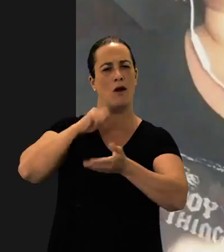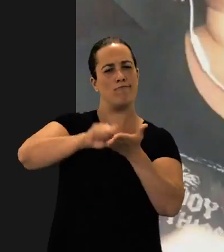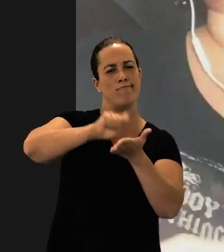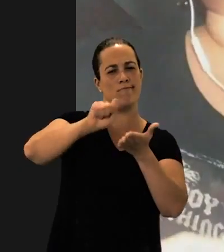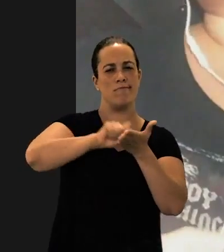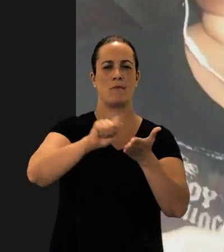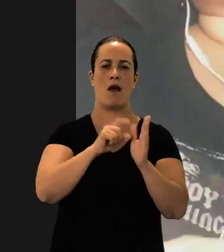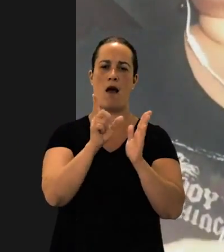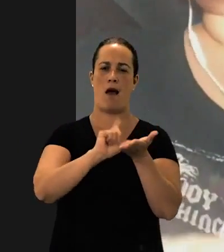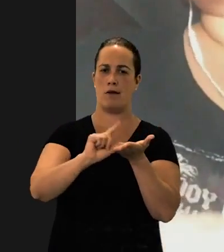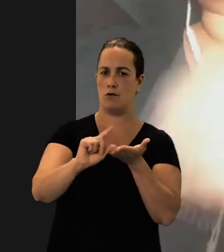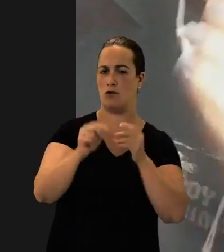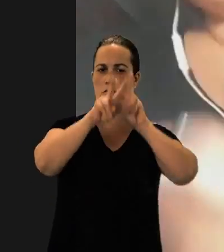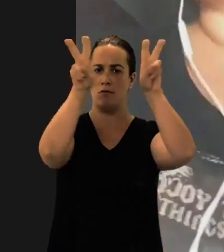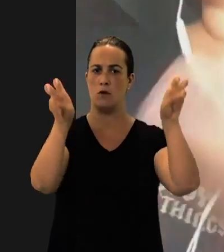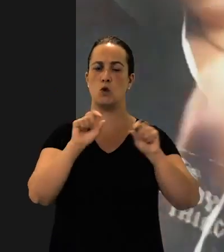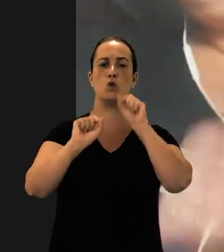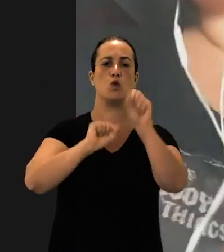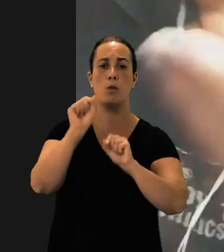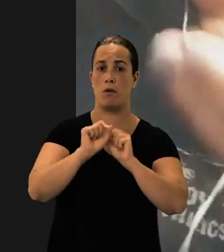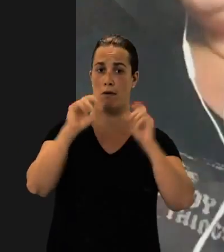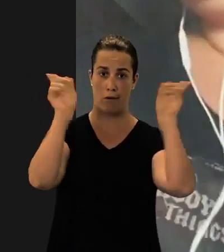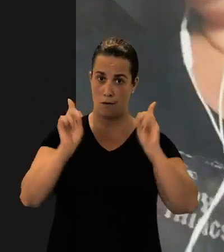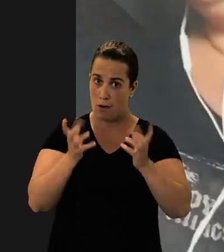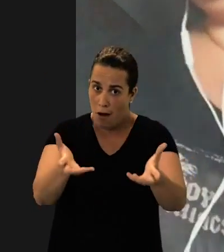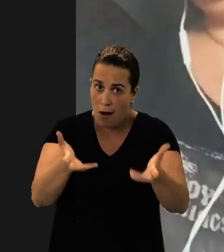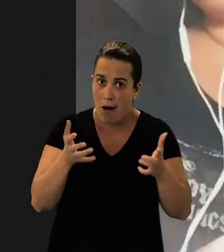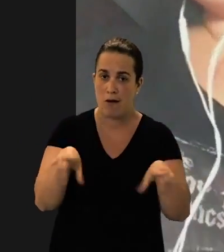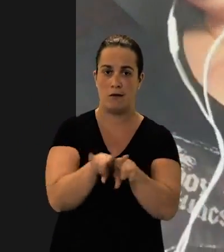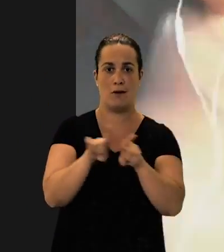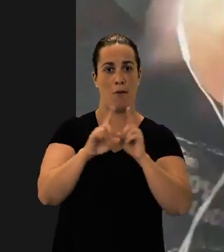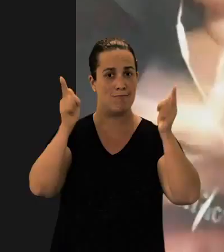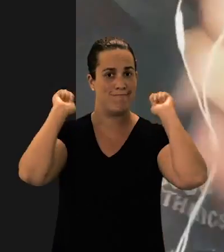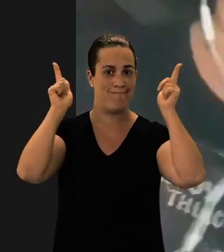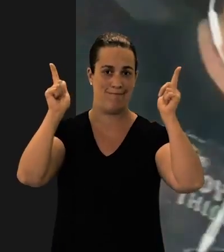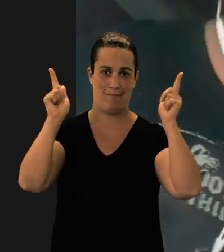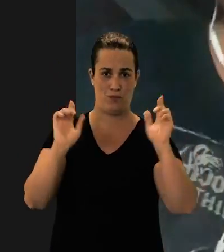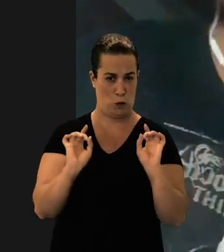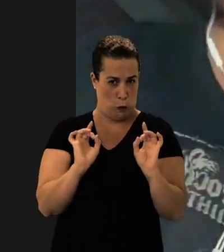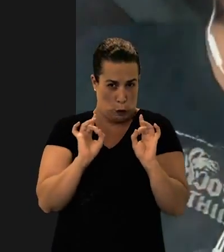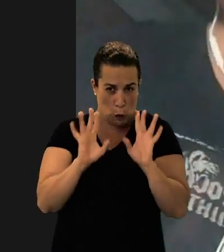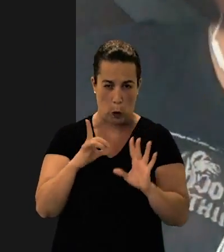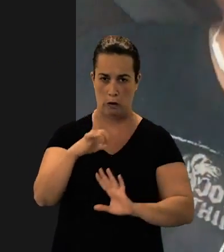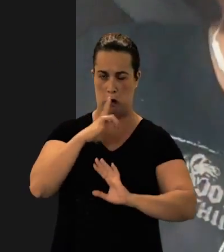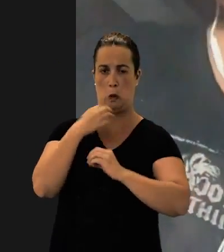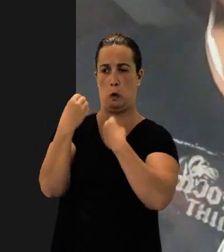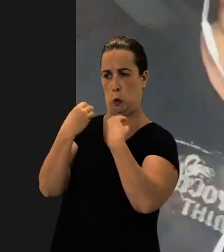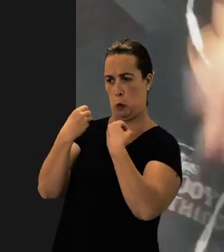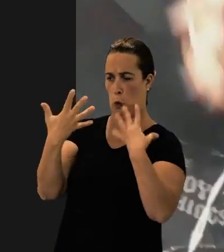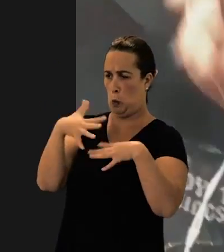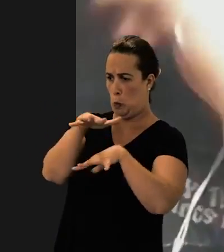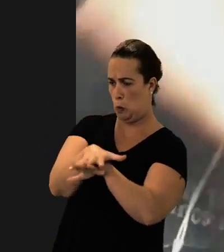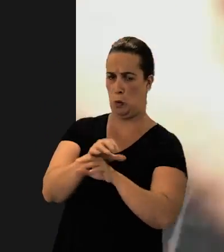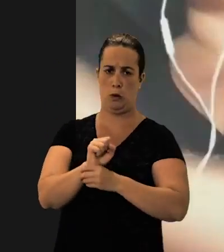falava a respeito do fato de o deficiente também quer se divertir. E é verdade, a gente não quer só que haja uma educação